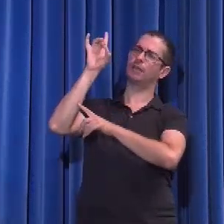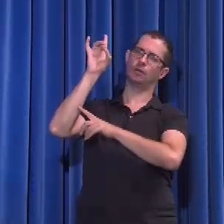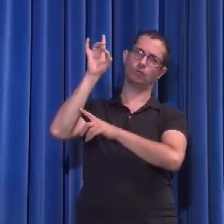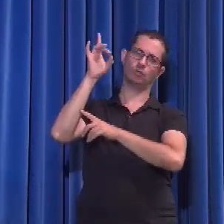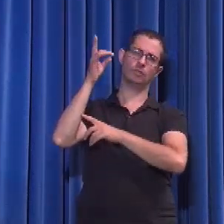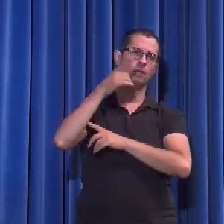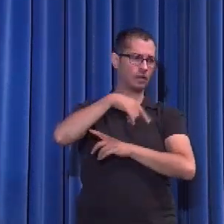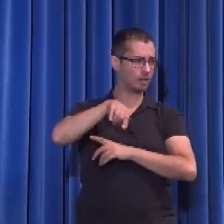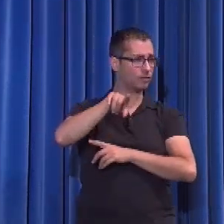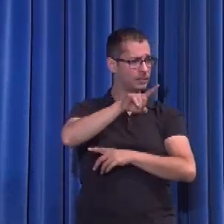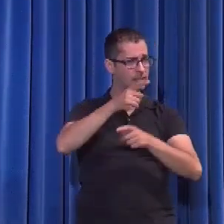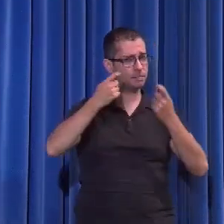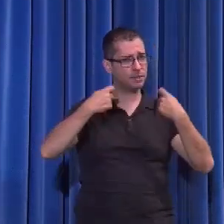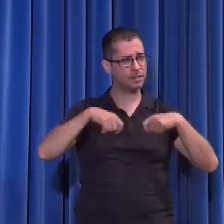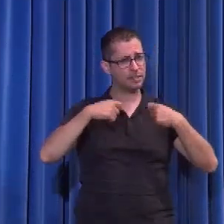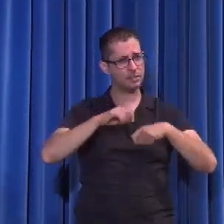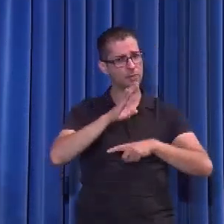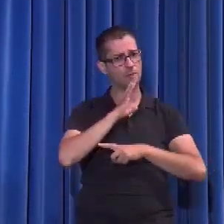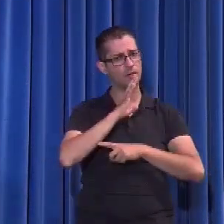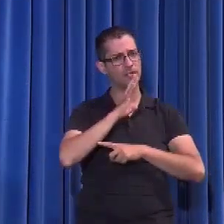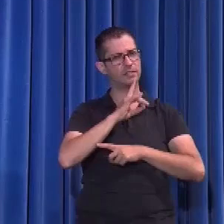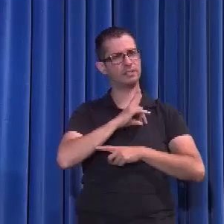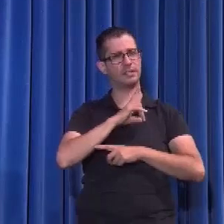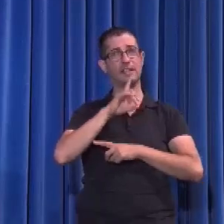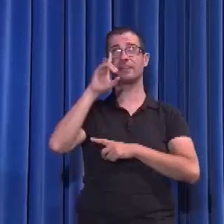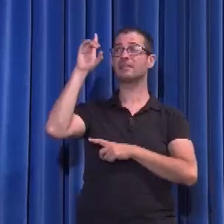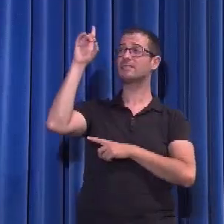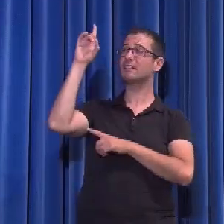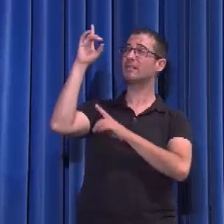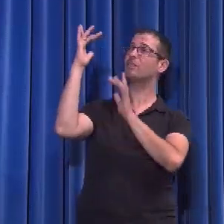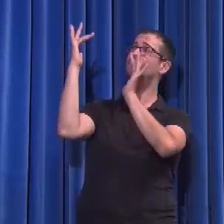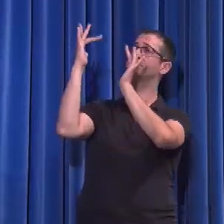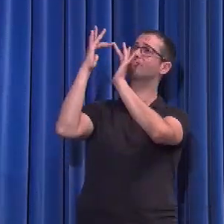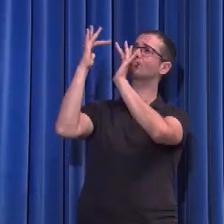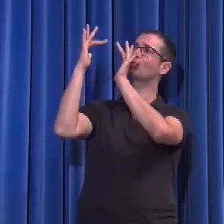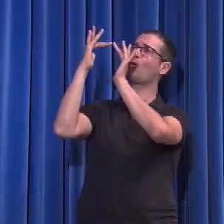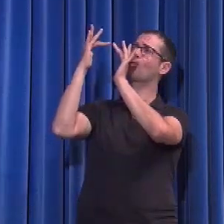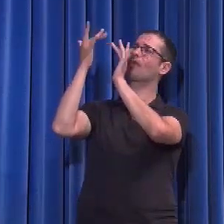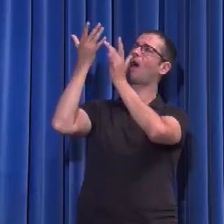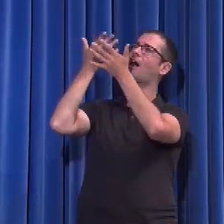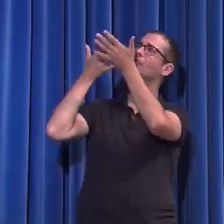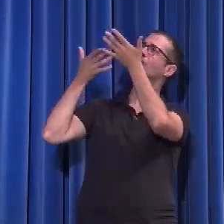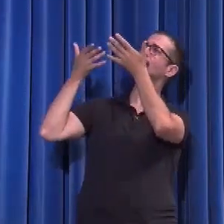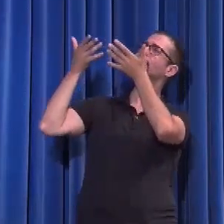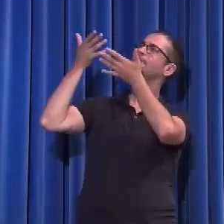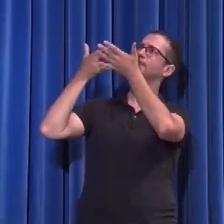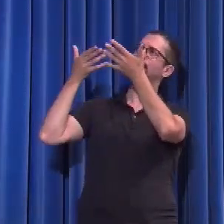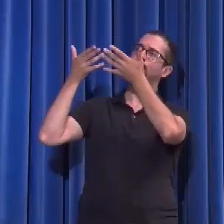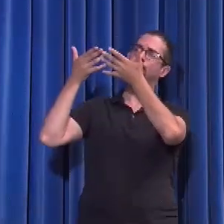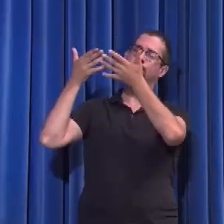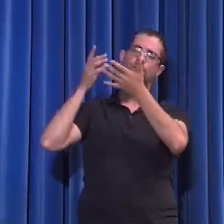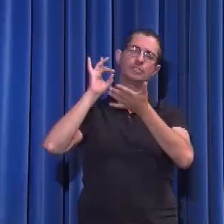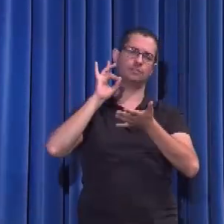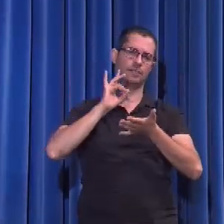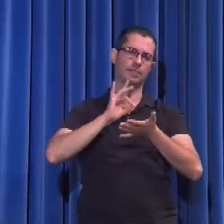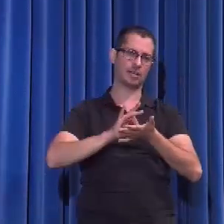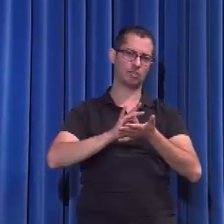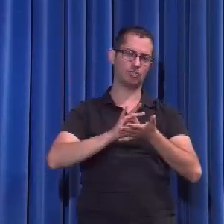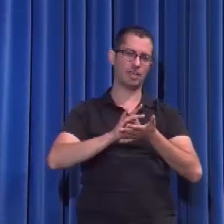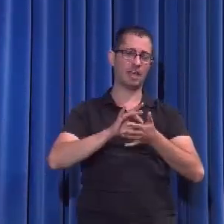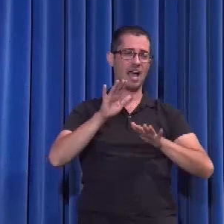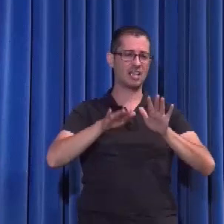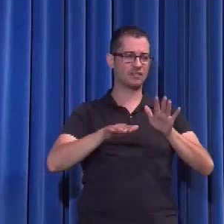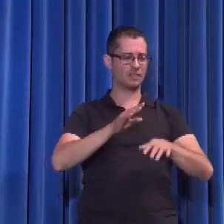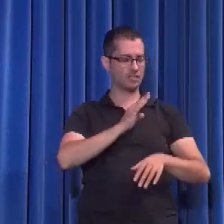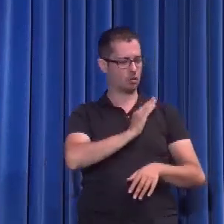nós precisamos conhecer ao nosso amado Senhor Jesus. O que tem desviado o nosso